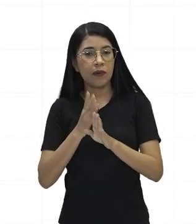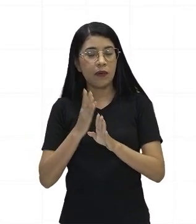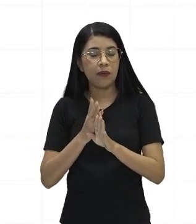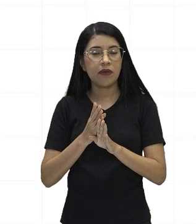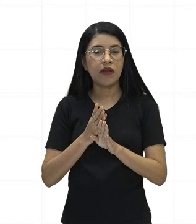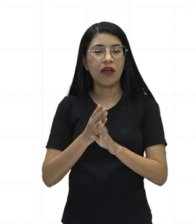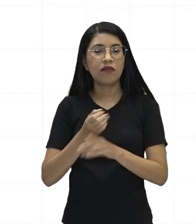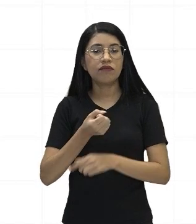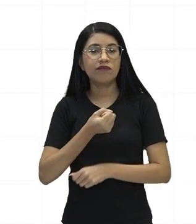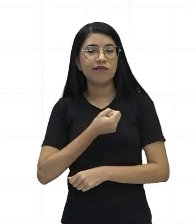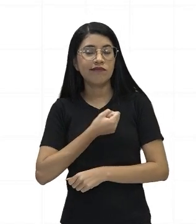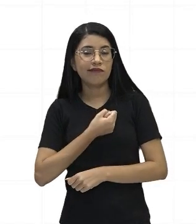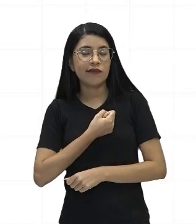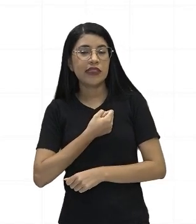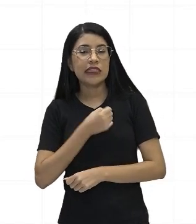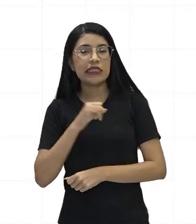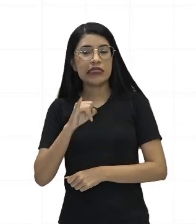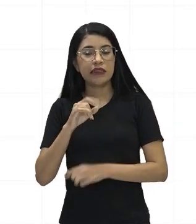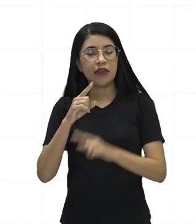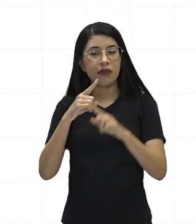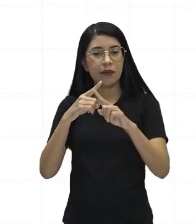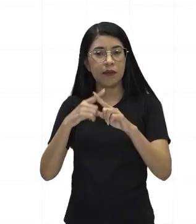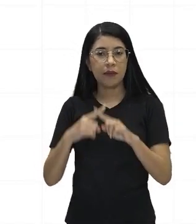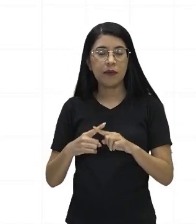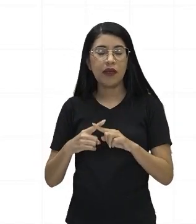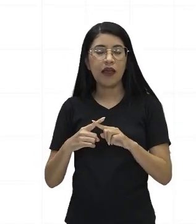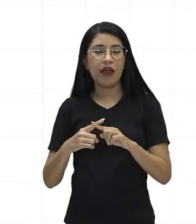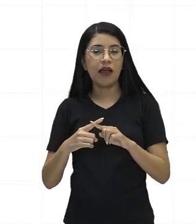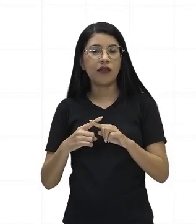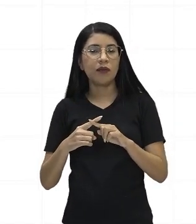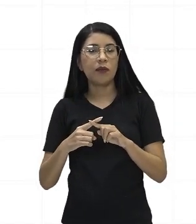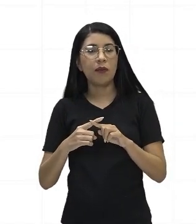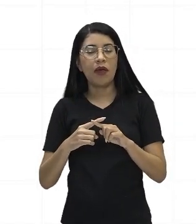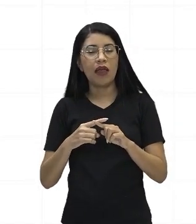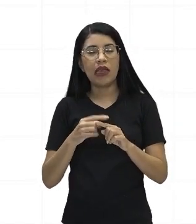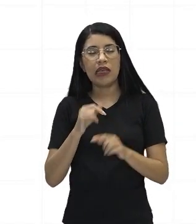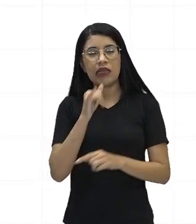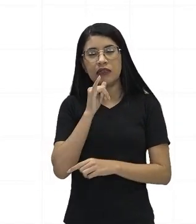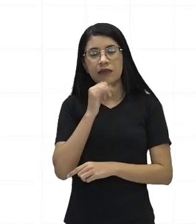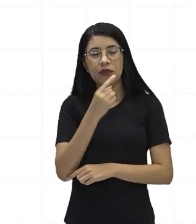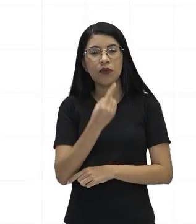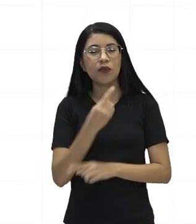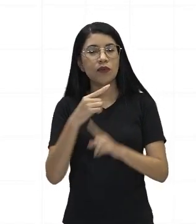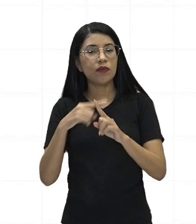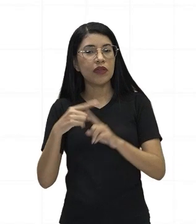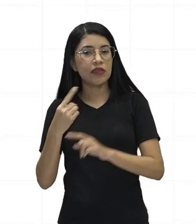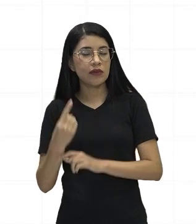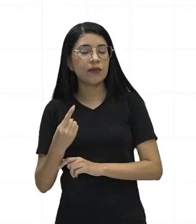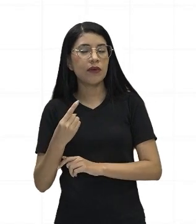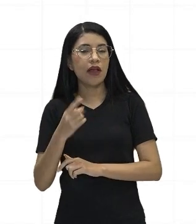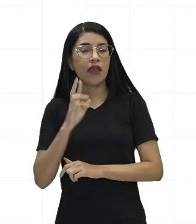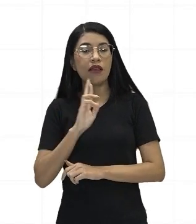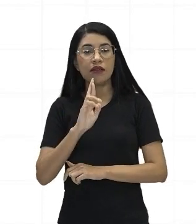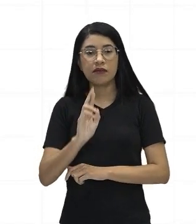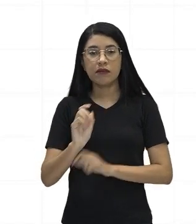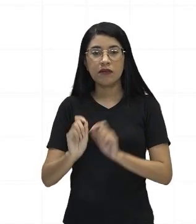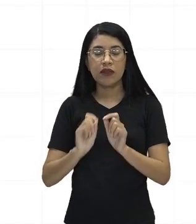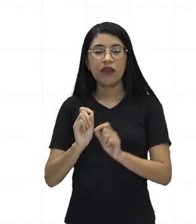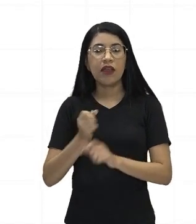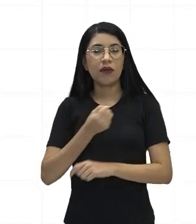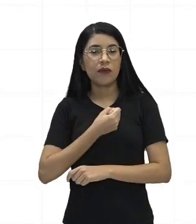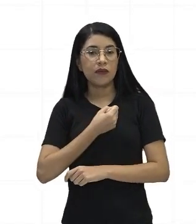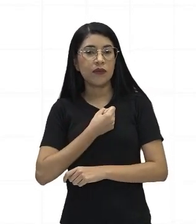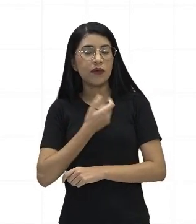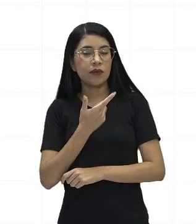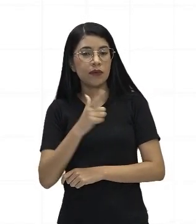número que, quando multiplicado por si mesma, resulta em um determinado